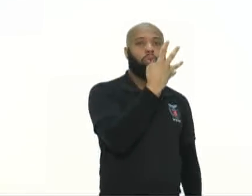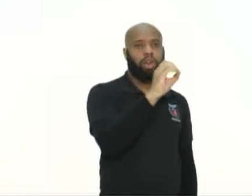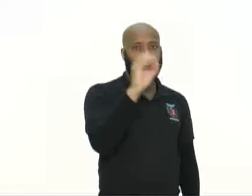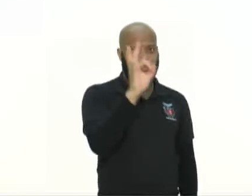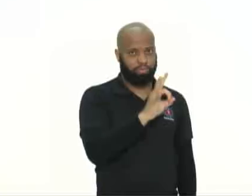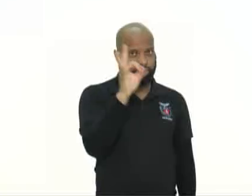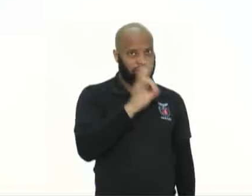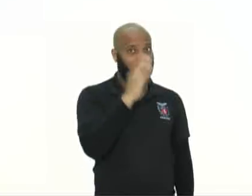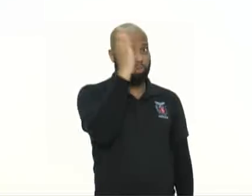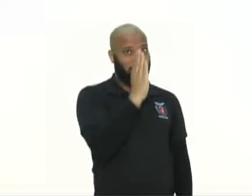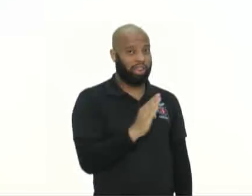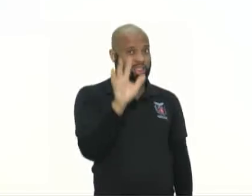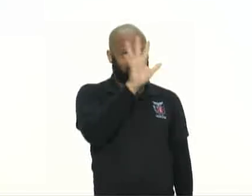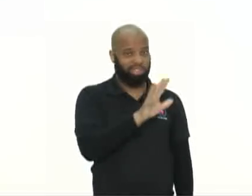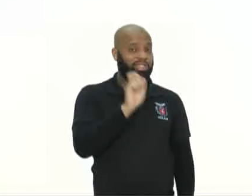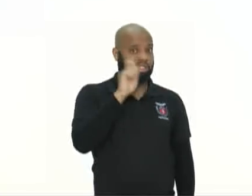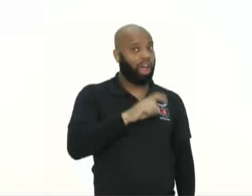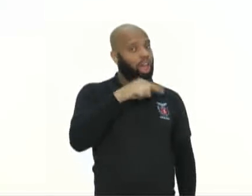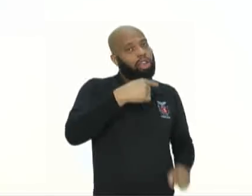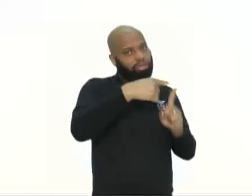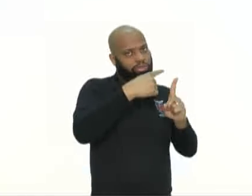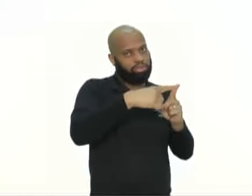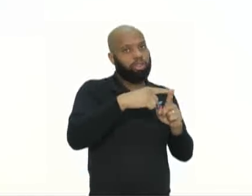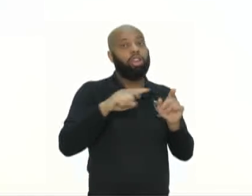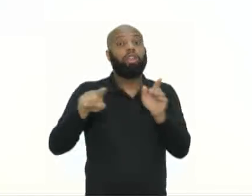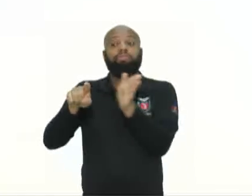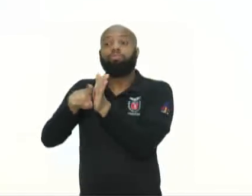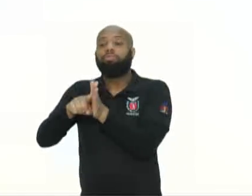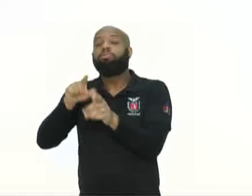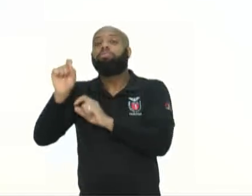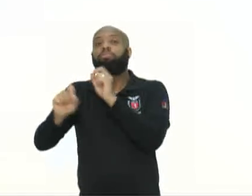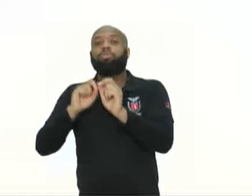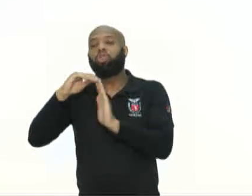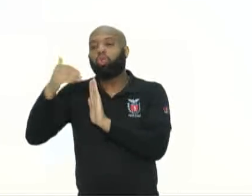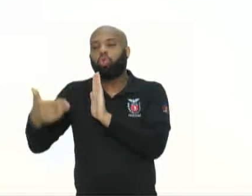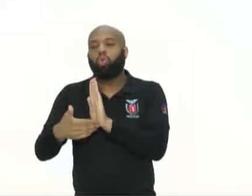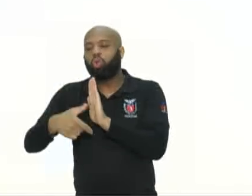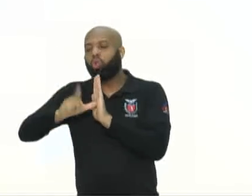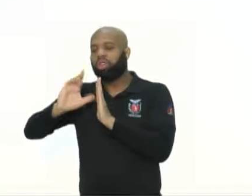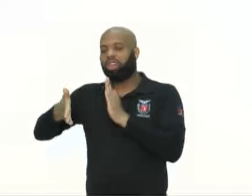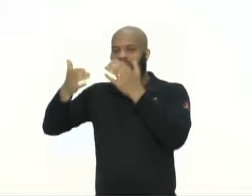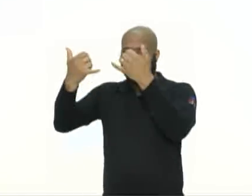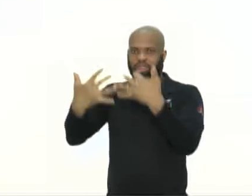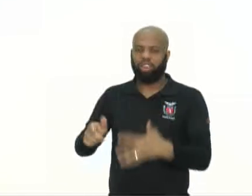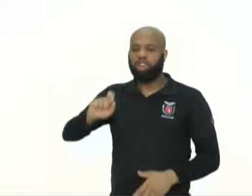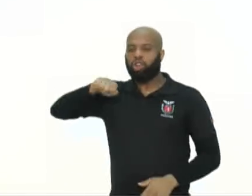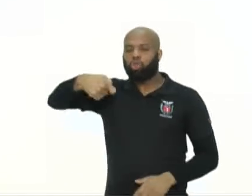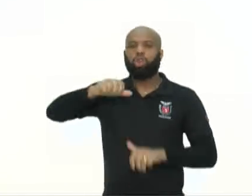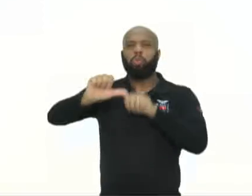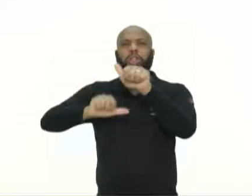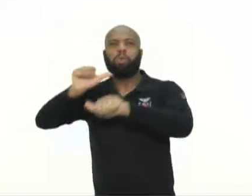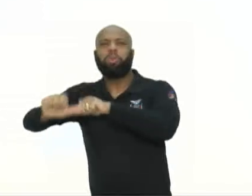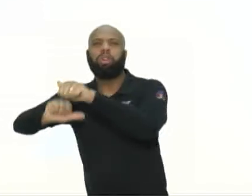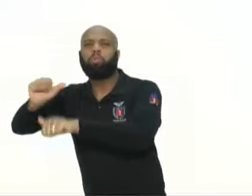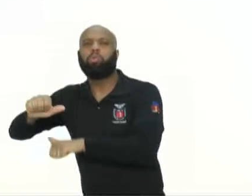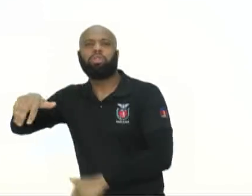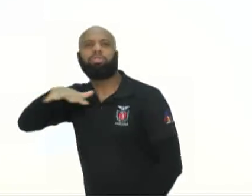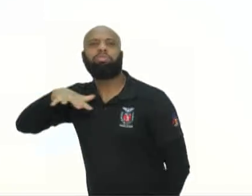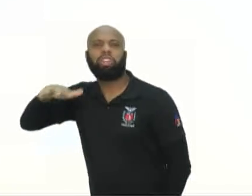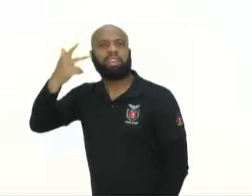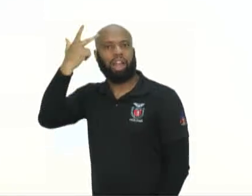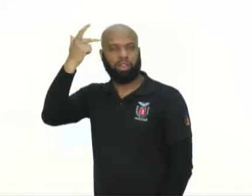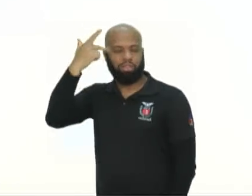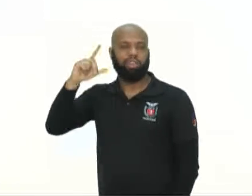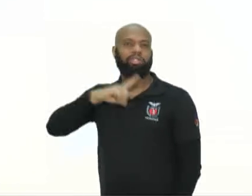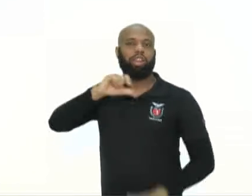das residências brasileiras, isso é positivo, né? Negativo, tudo aquilo que nós falamos de modificação no meio